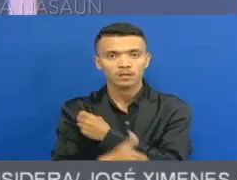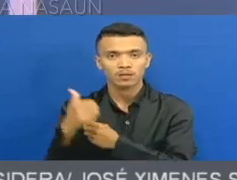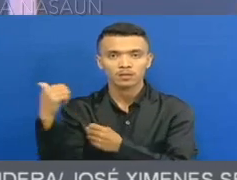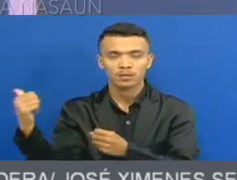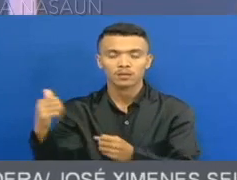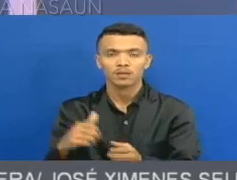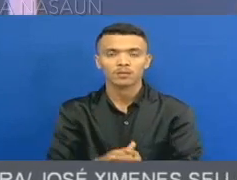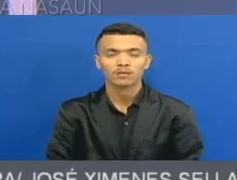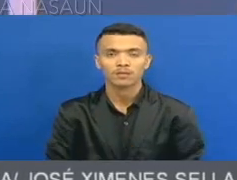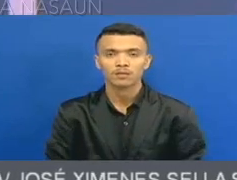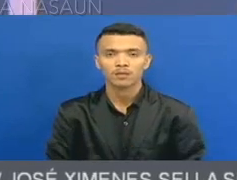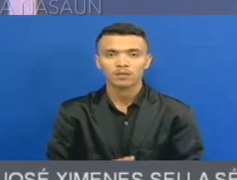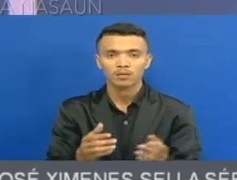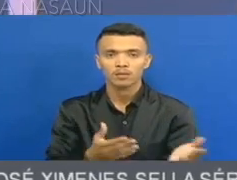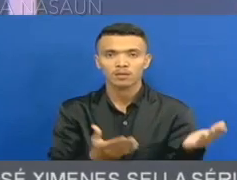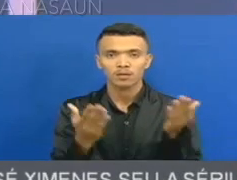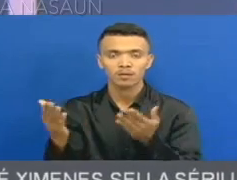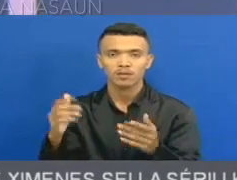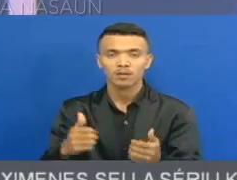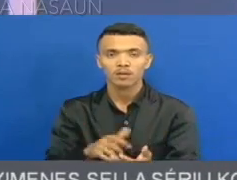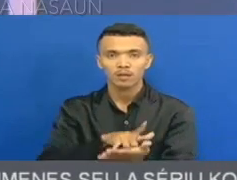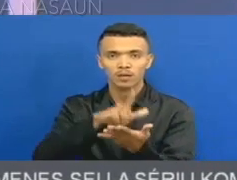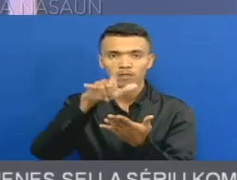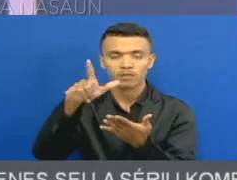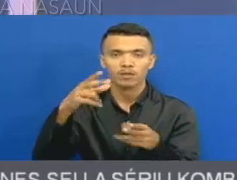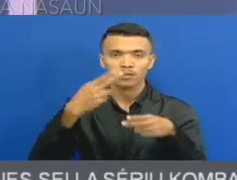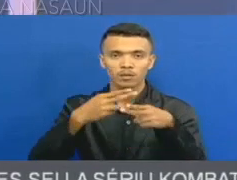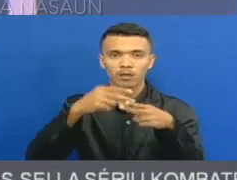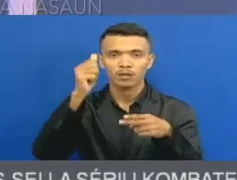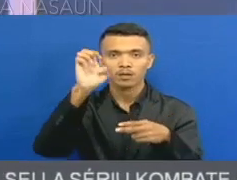opera avion onaran Aerodili